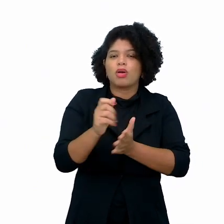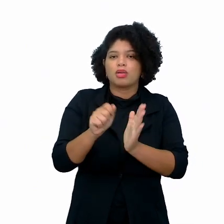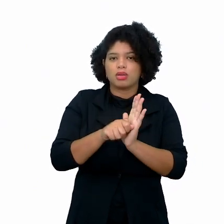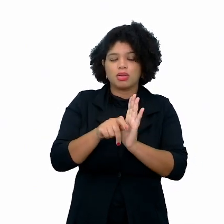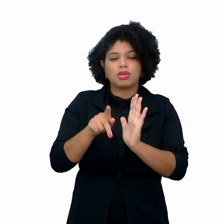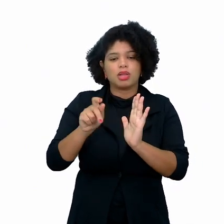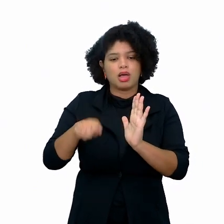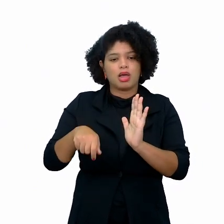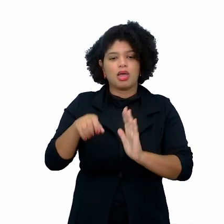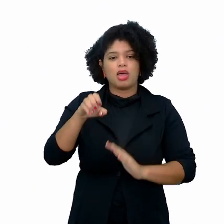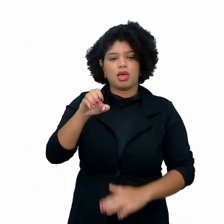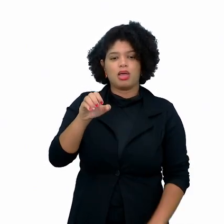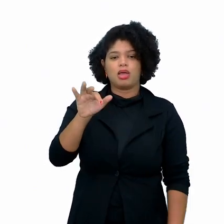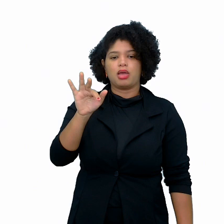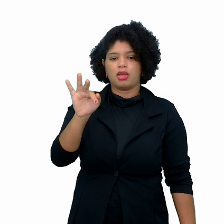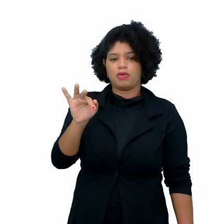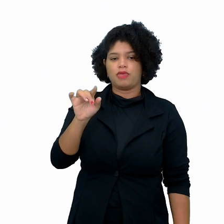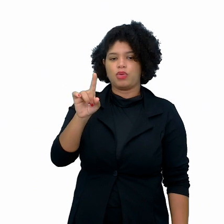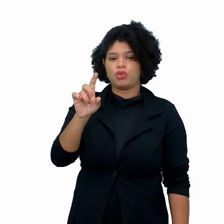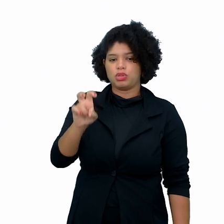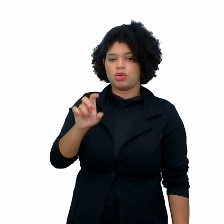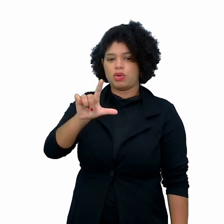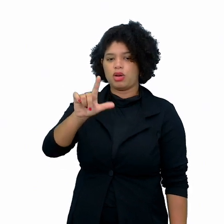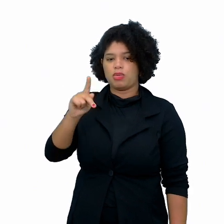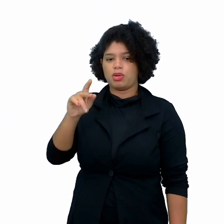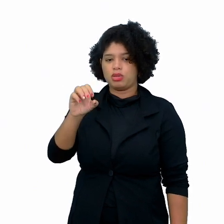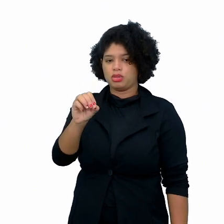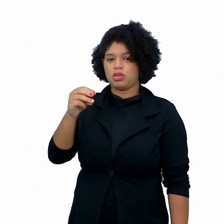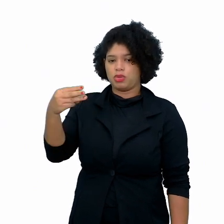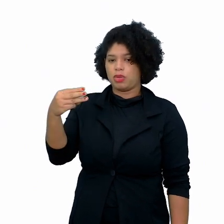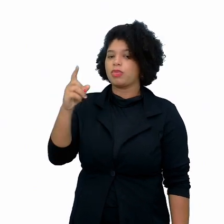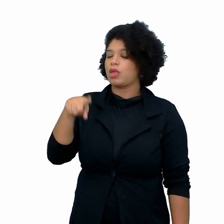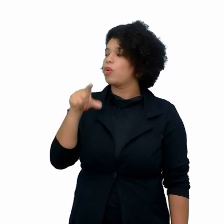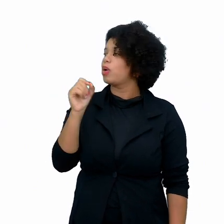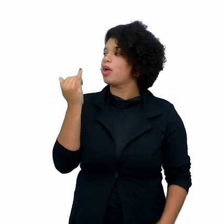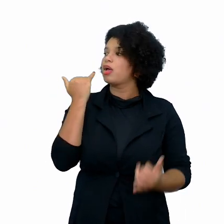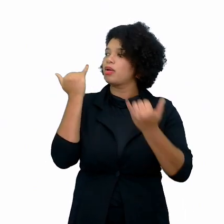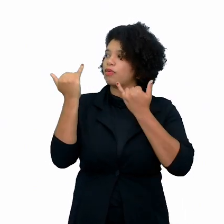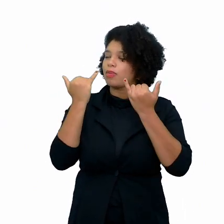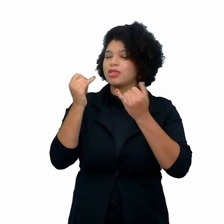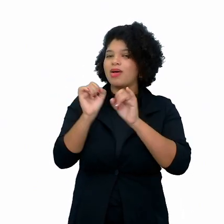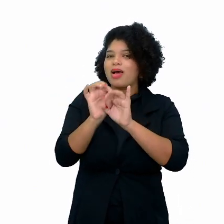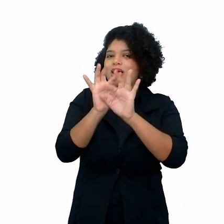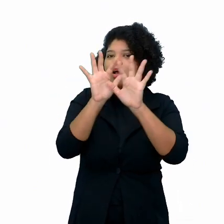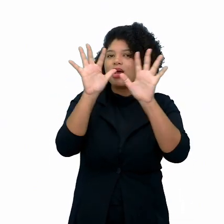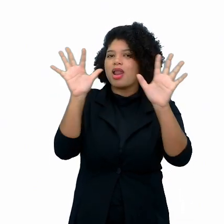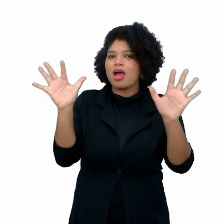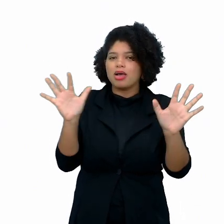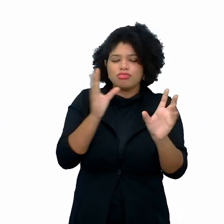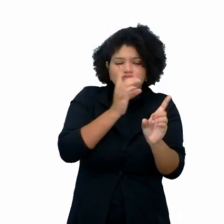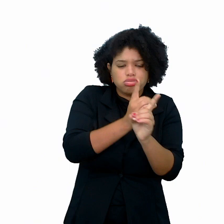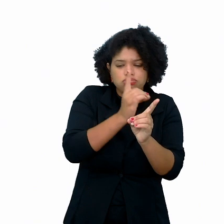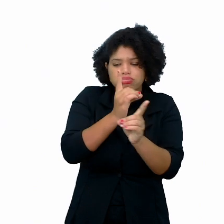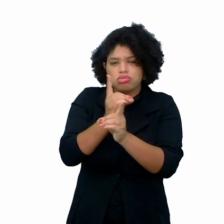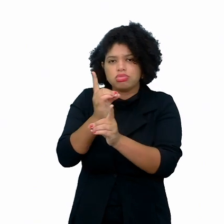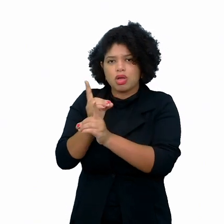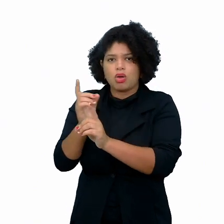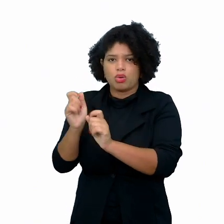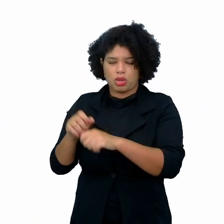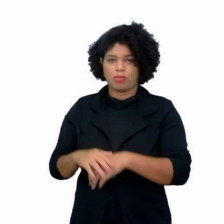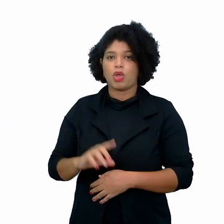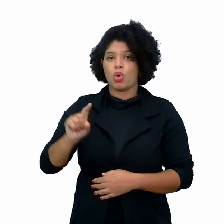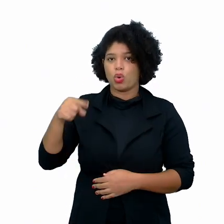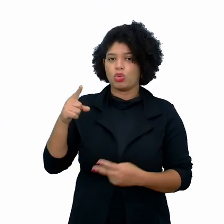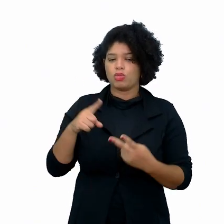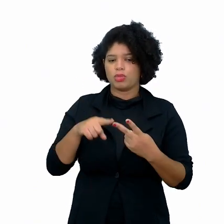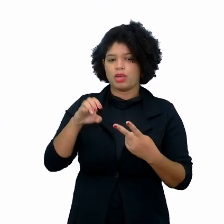EF 15LP03, localizar informações explícitas. Depois, a gente pode observar